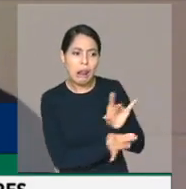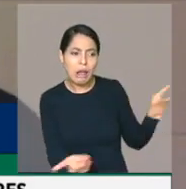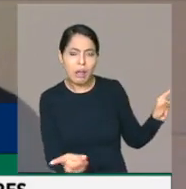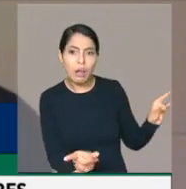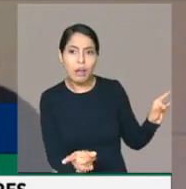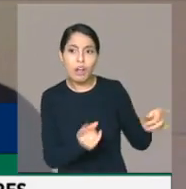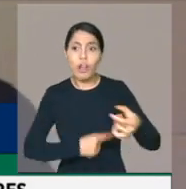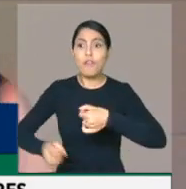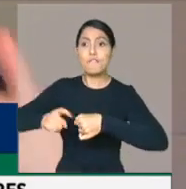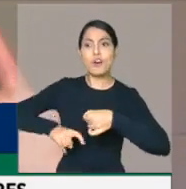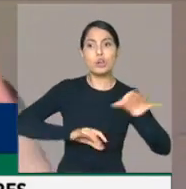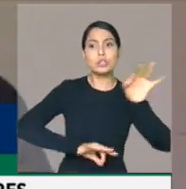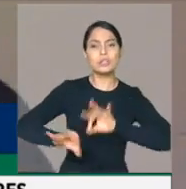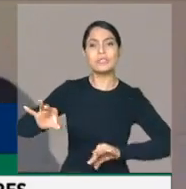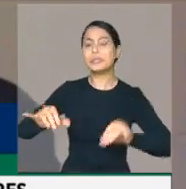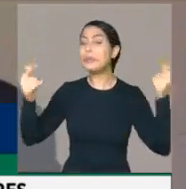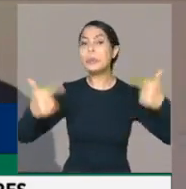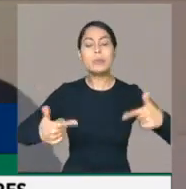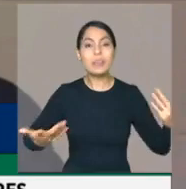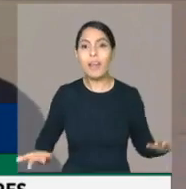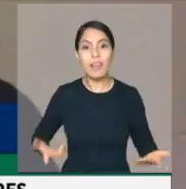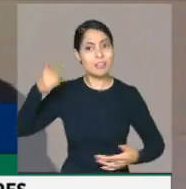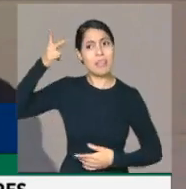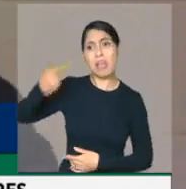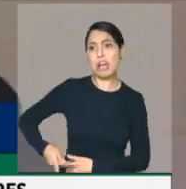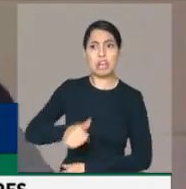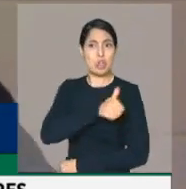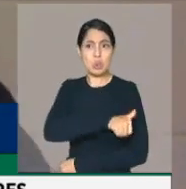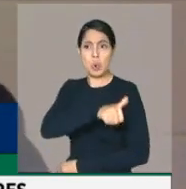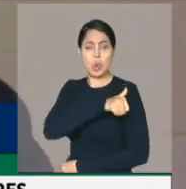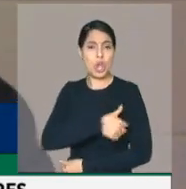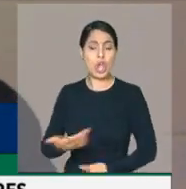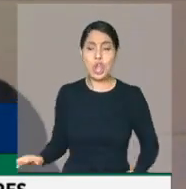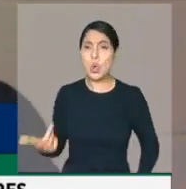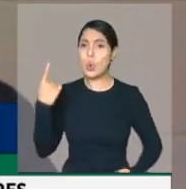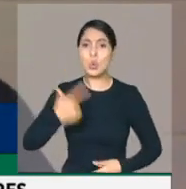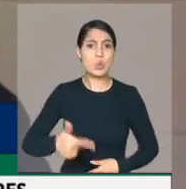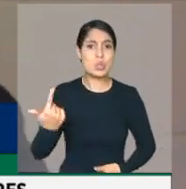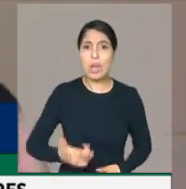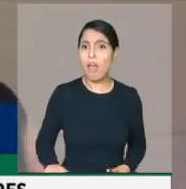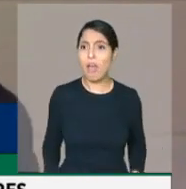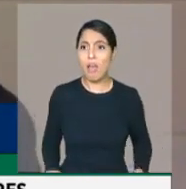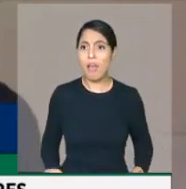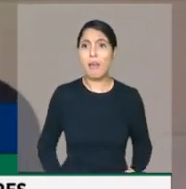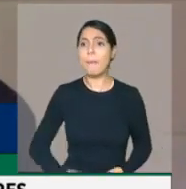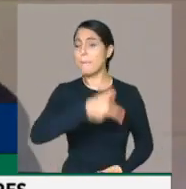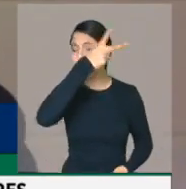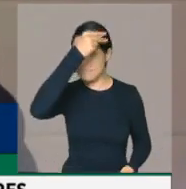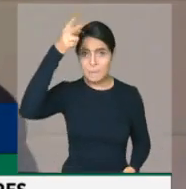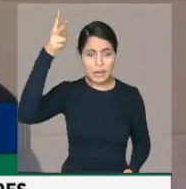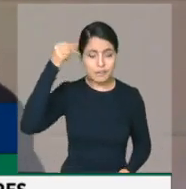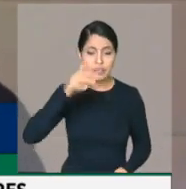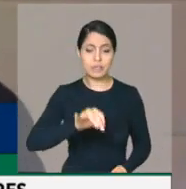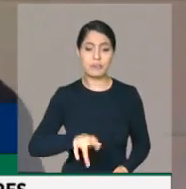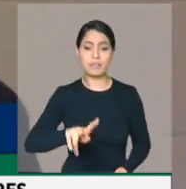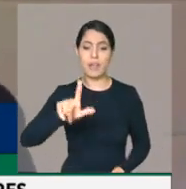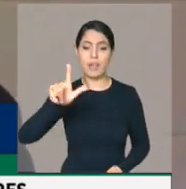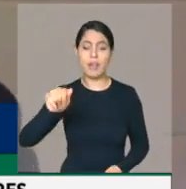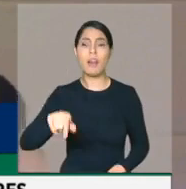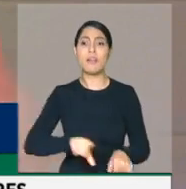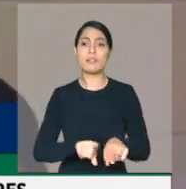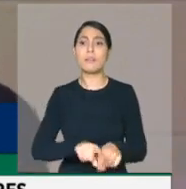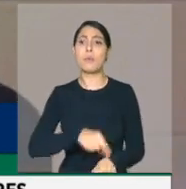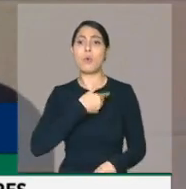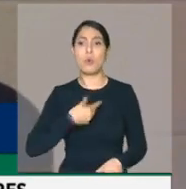nenhum, nem aqui na cidade do Rio de Janeiro, nem no estado do Rio de Janeiro. Prefeito Crivella e governador Witzel